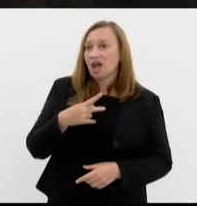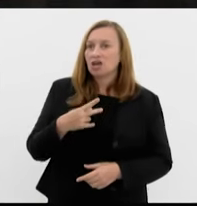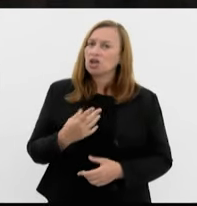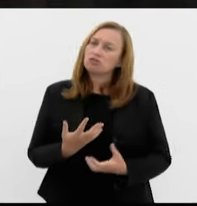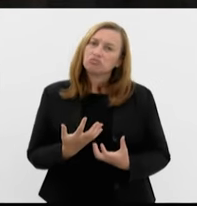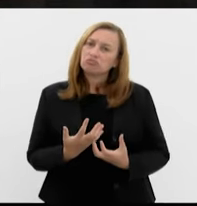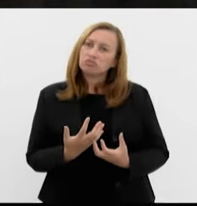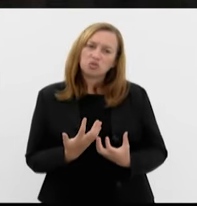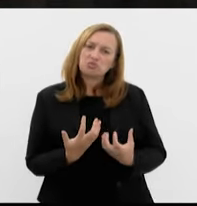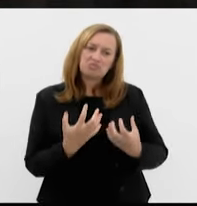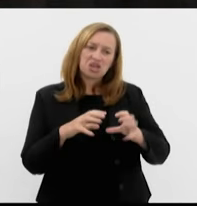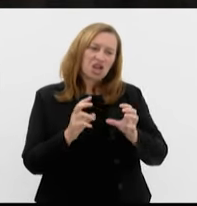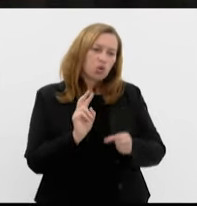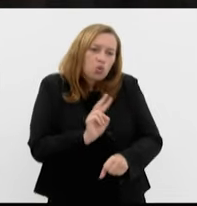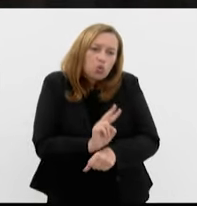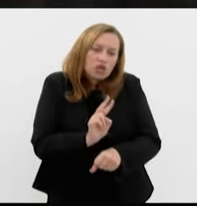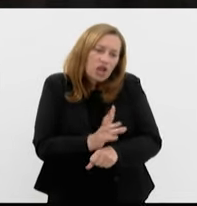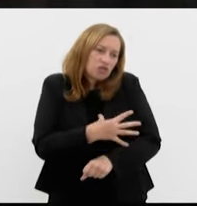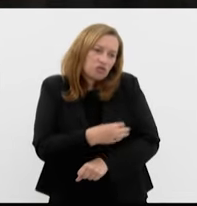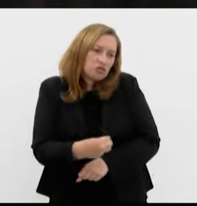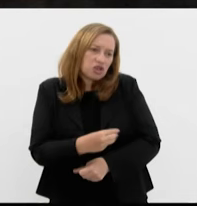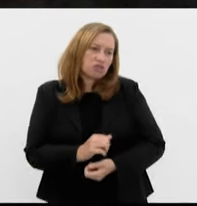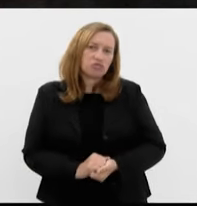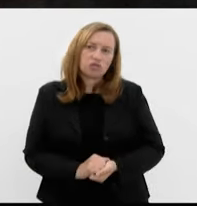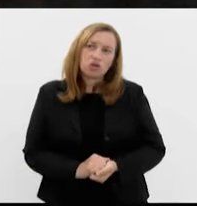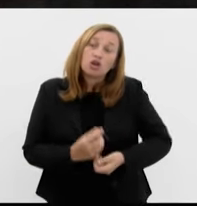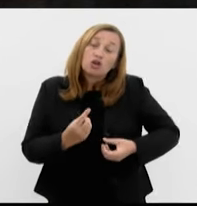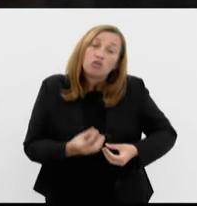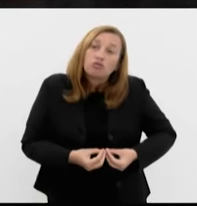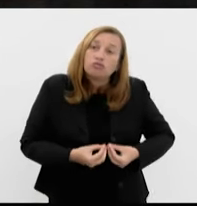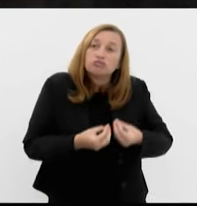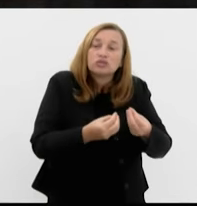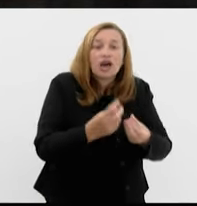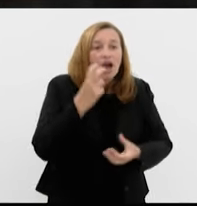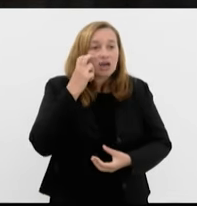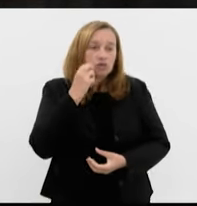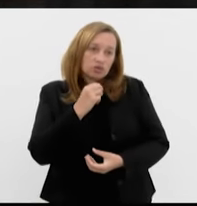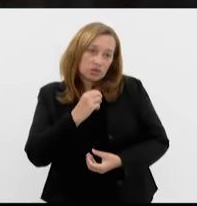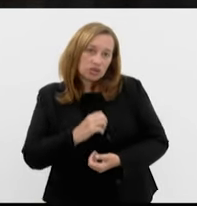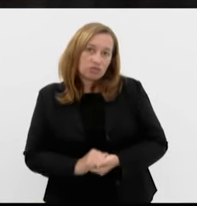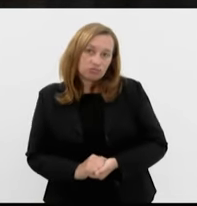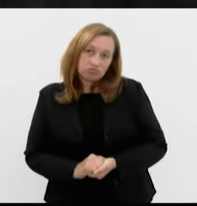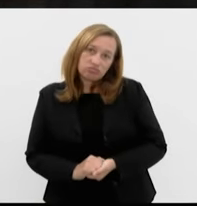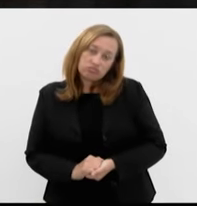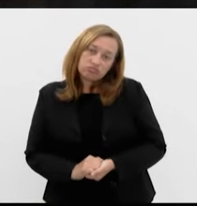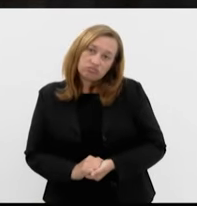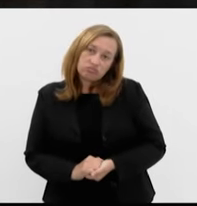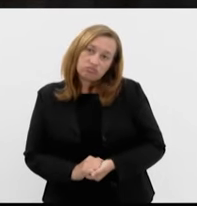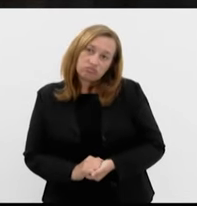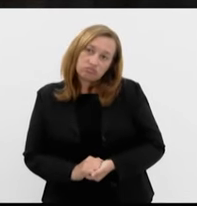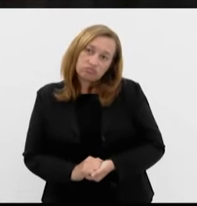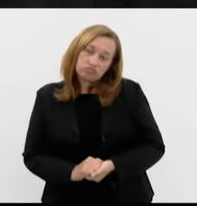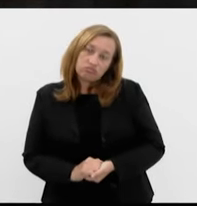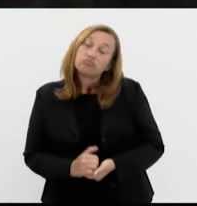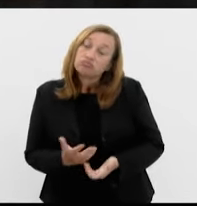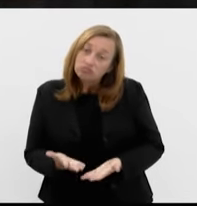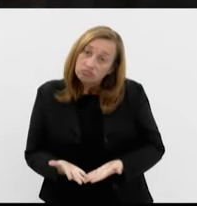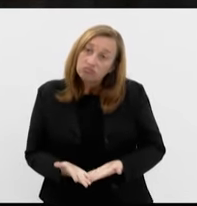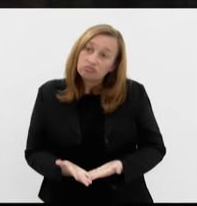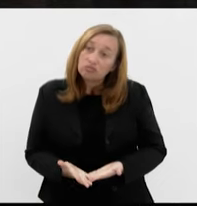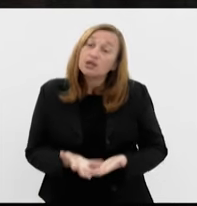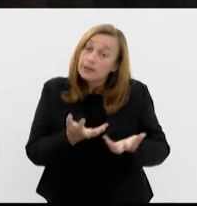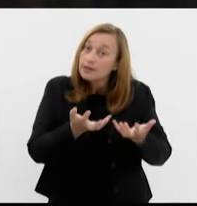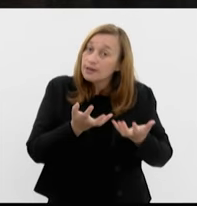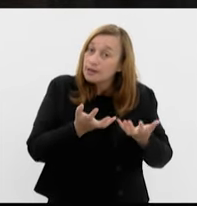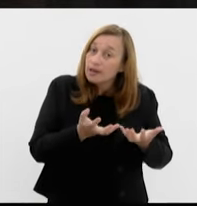tenho condições de cuidar deste filho agora portanto vou colocar este filho para que ele seja cuidado adotado por alguém que